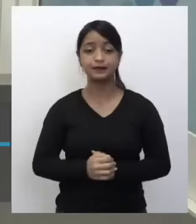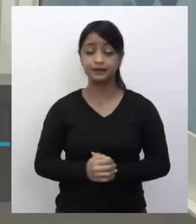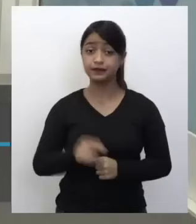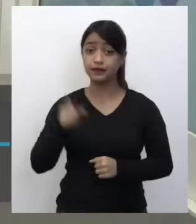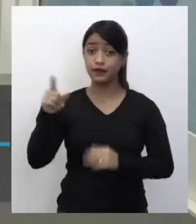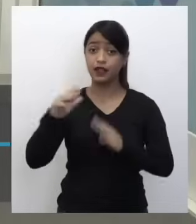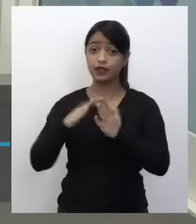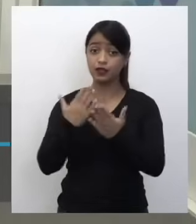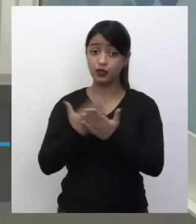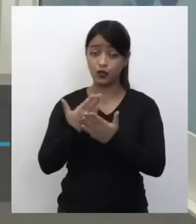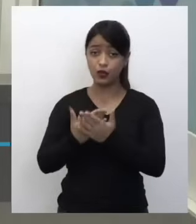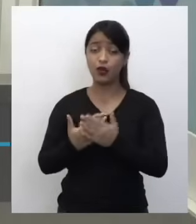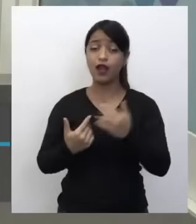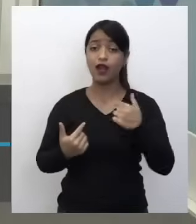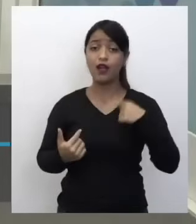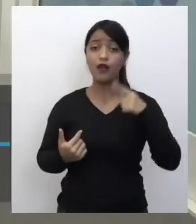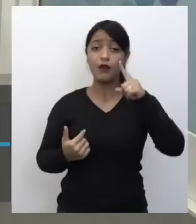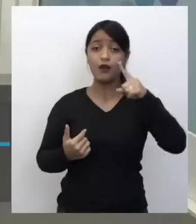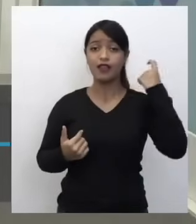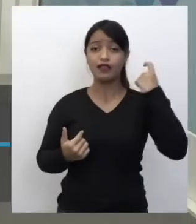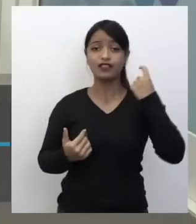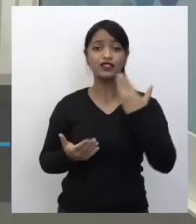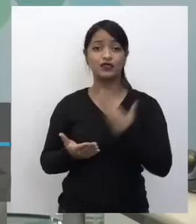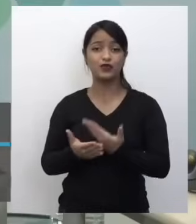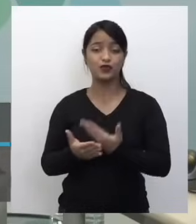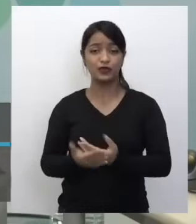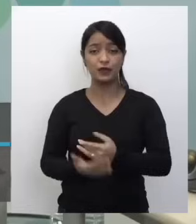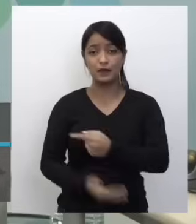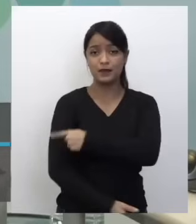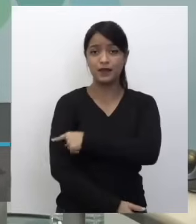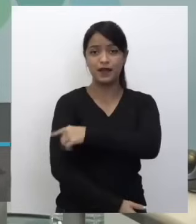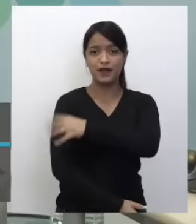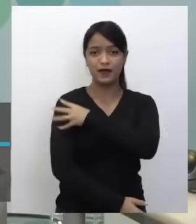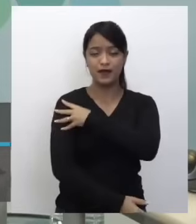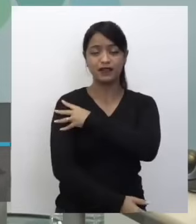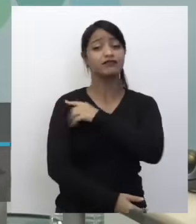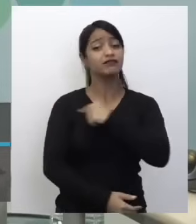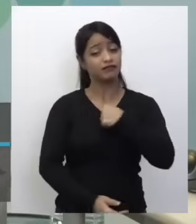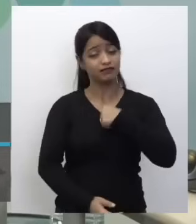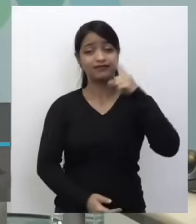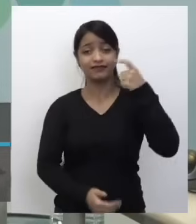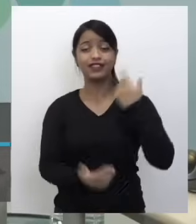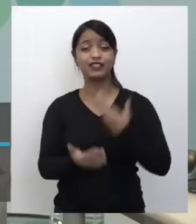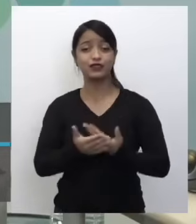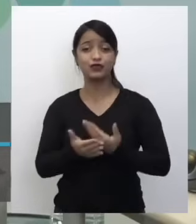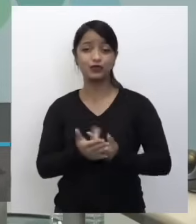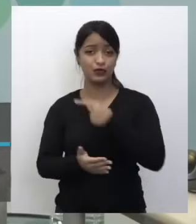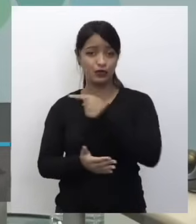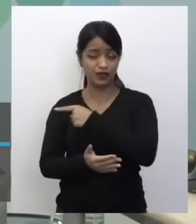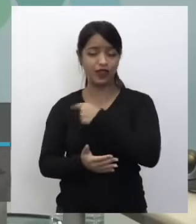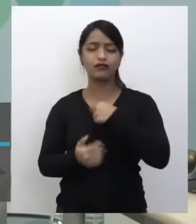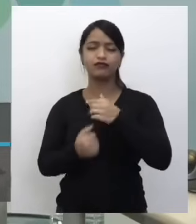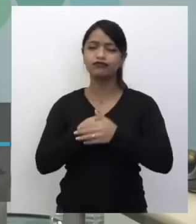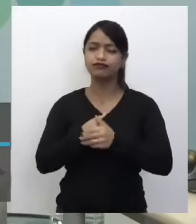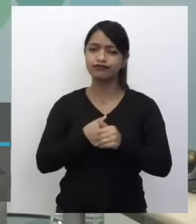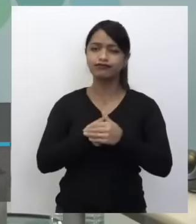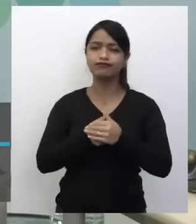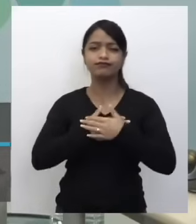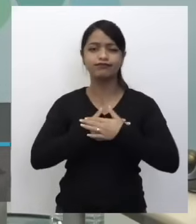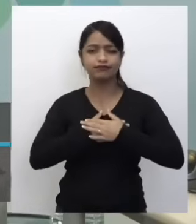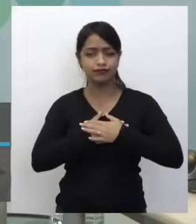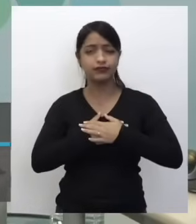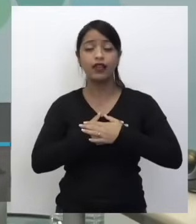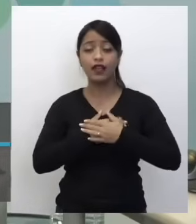César, é a escola que eu estudei da antiga 1ª à 4ª série. Então, é uma escola que eu tenho um carinho. Quando eu vi, né, essa anotação, quando